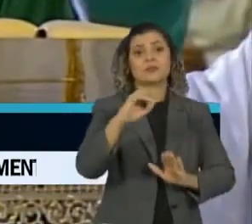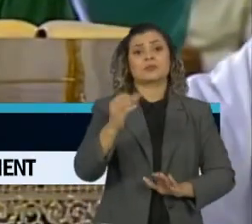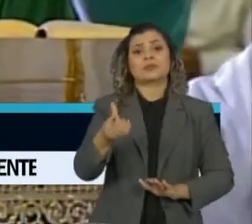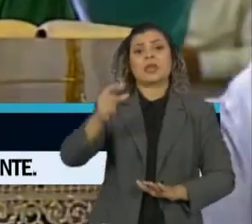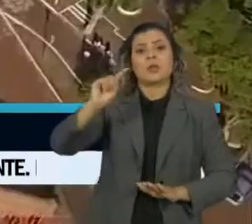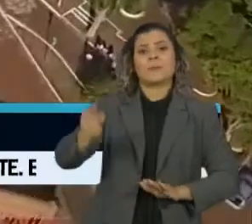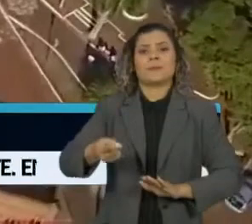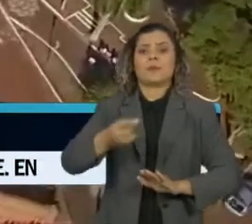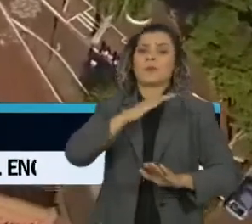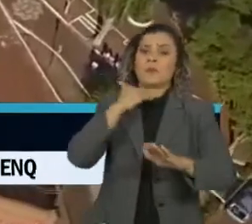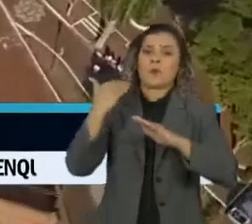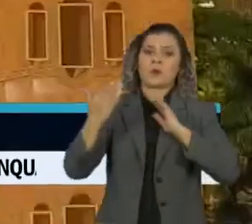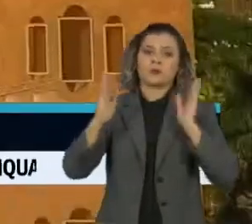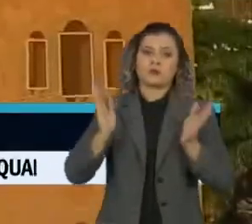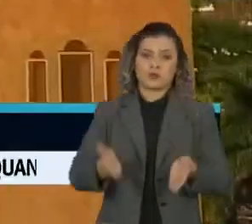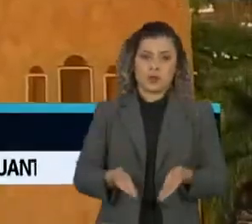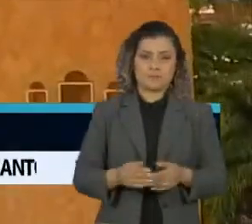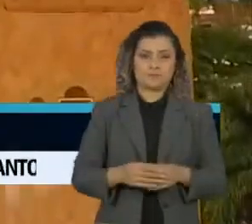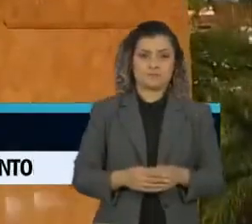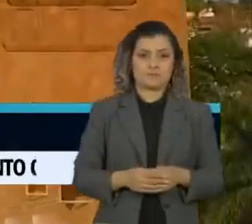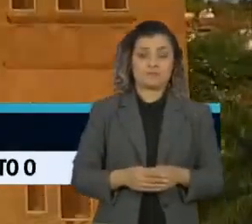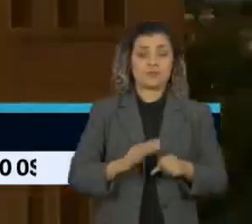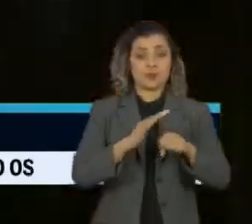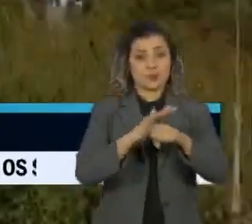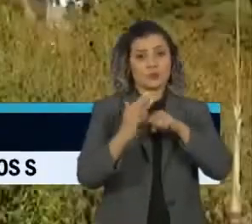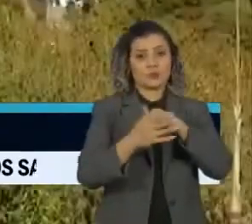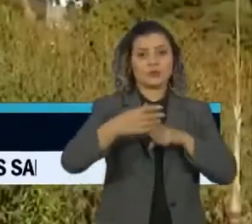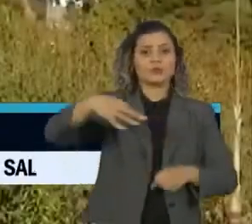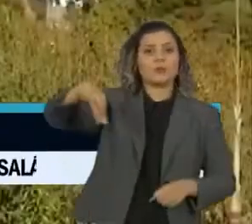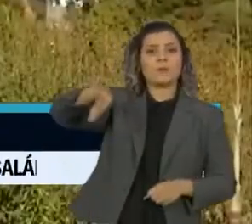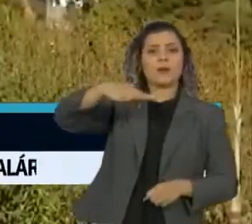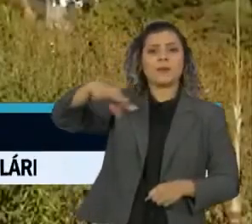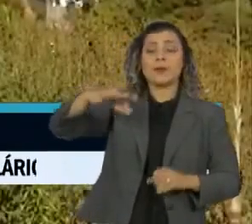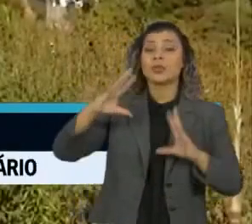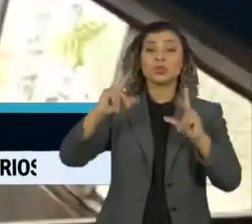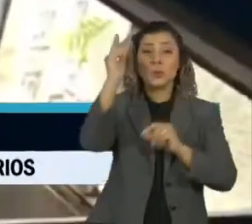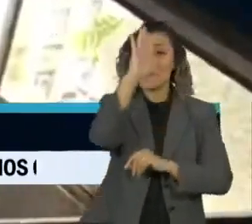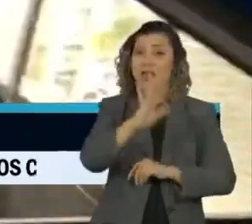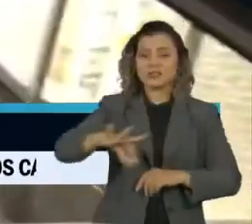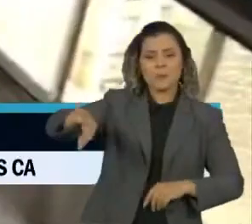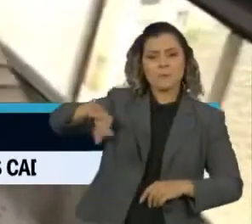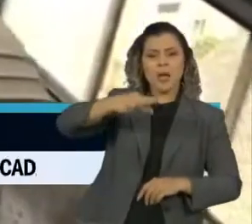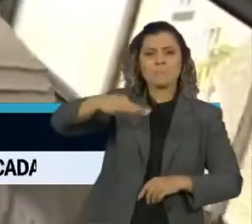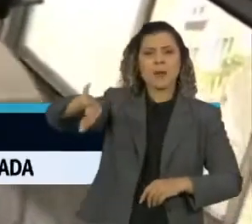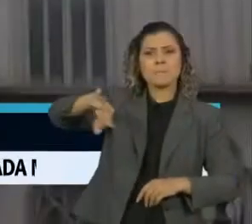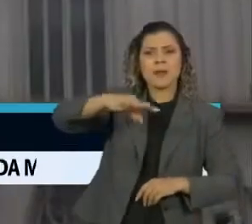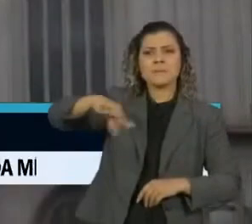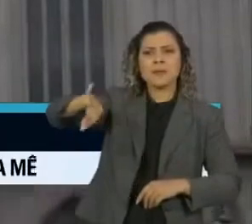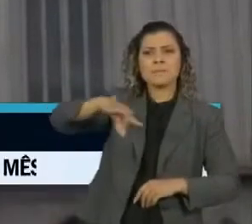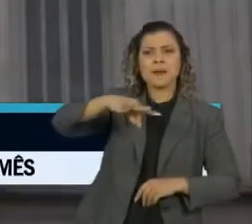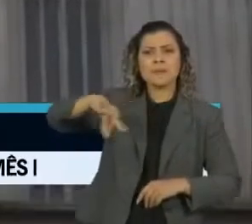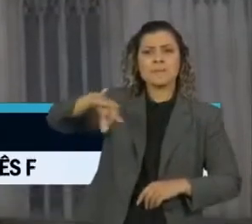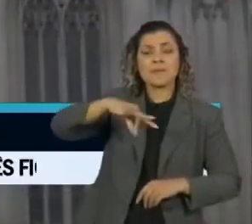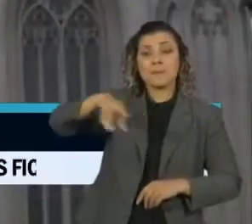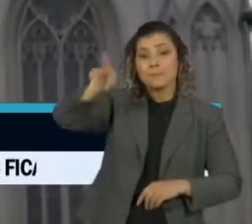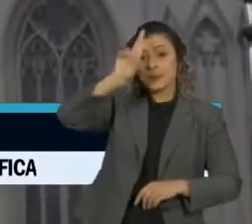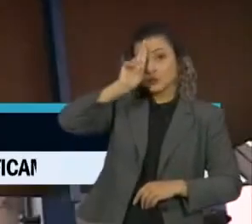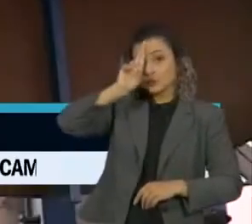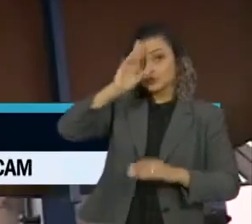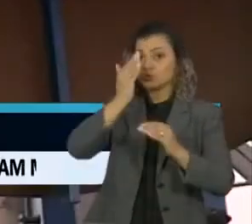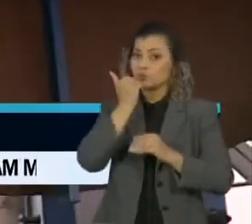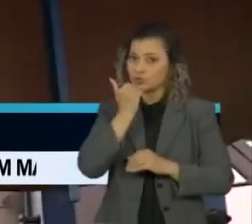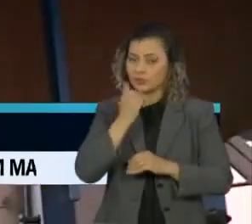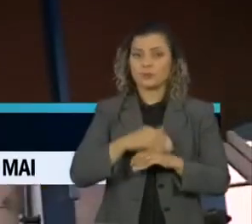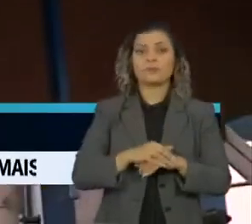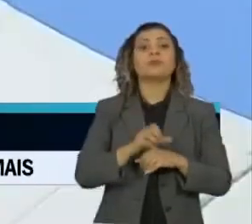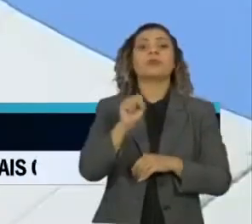mil mortos pela Covid-19. Os sinos de igrejas de todo o país tocaram ao mesmo tempo ao meio-dia. A Catedral da